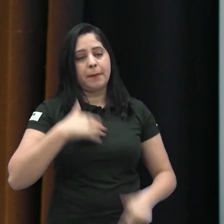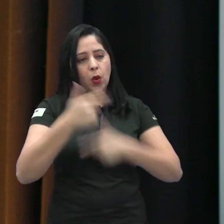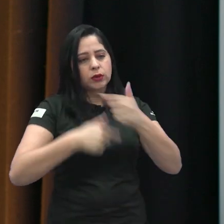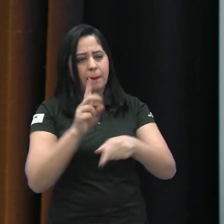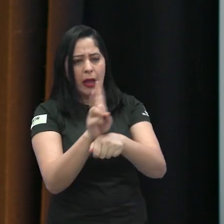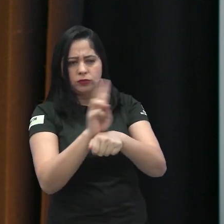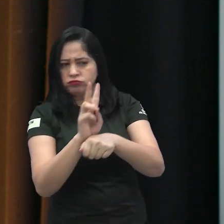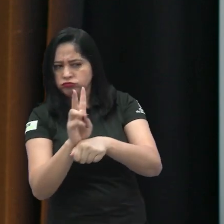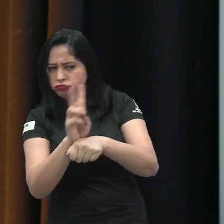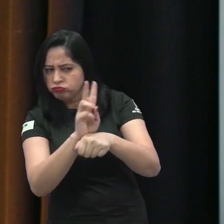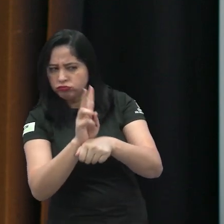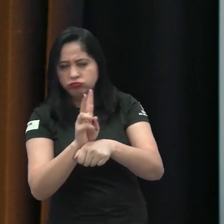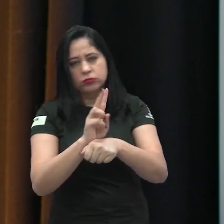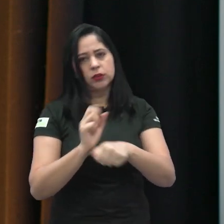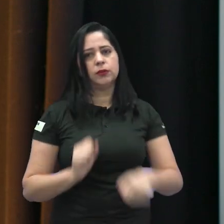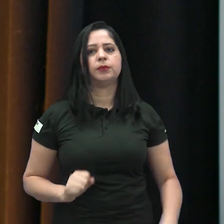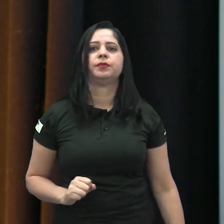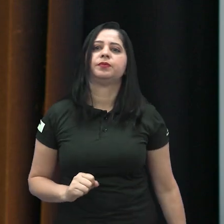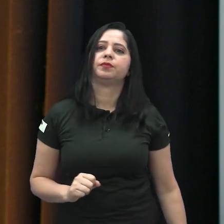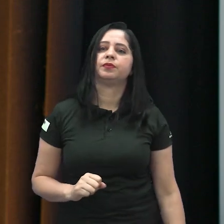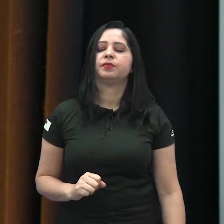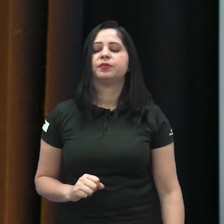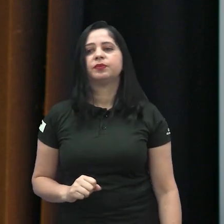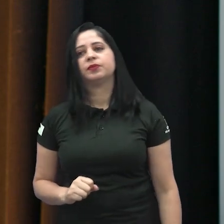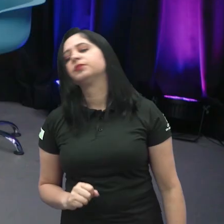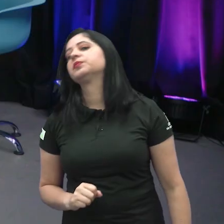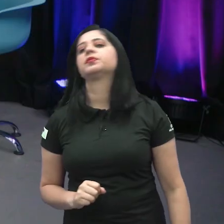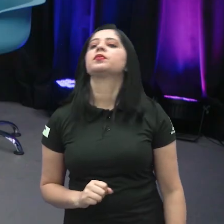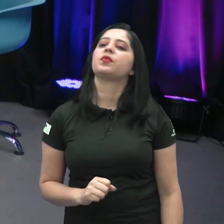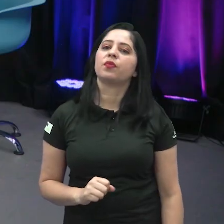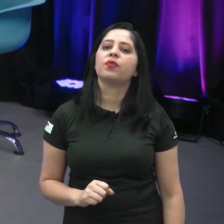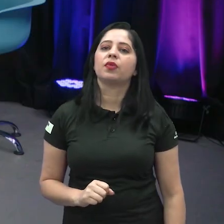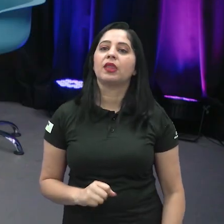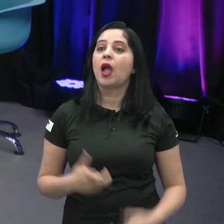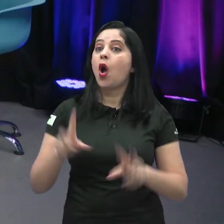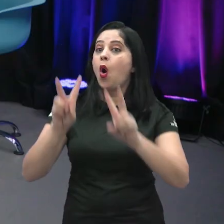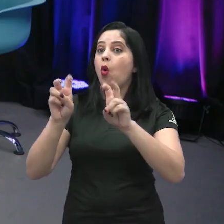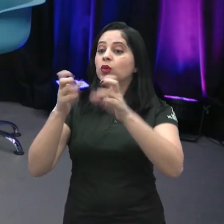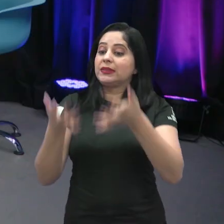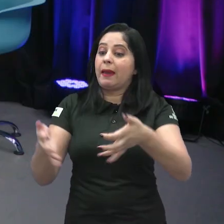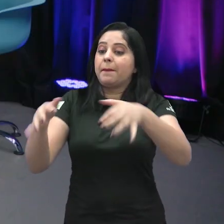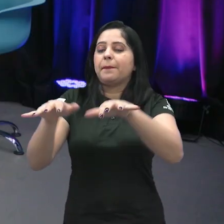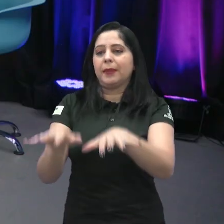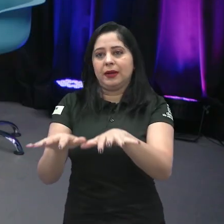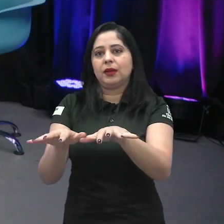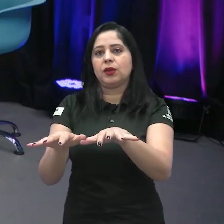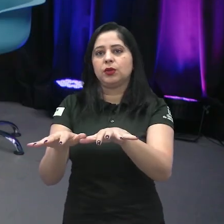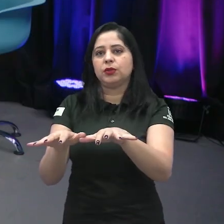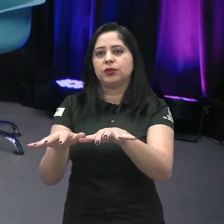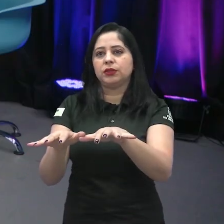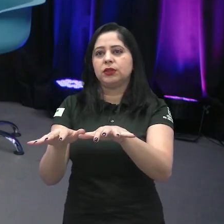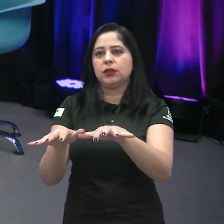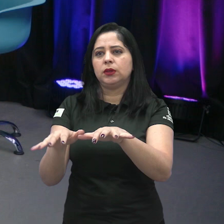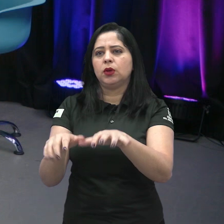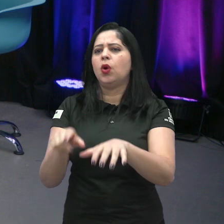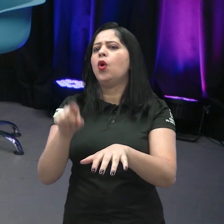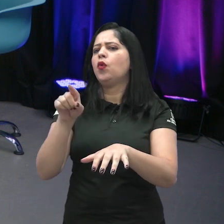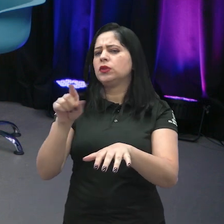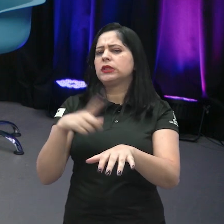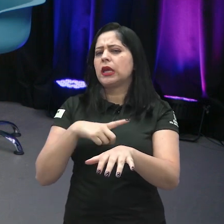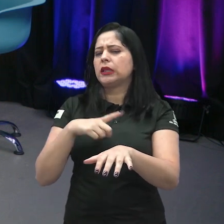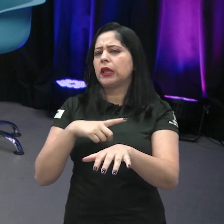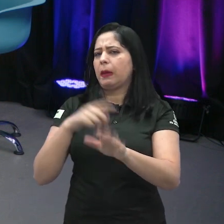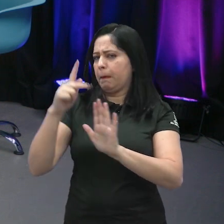nosso trabalho de fiscalização aqui do Executivo. Muito bom. Falando um pouquinho sobre inclusão social, né? Quais são